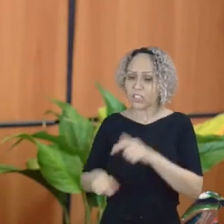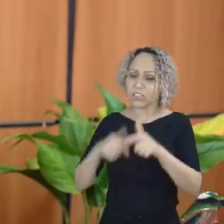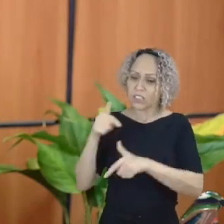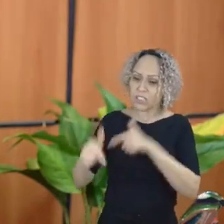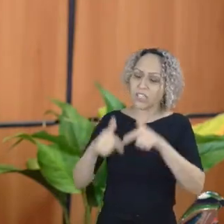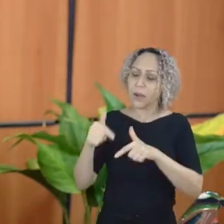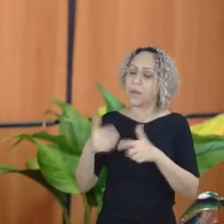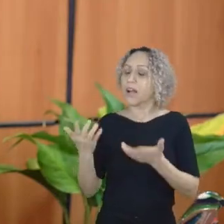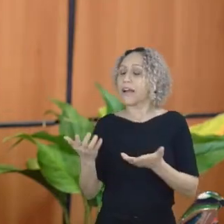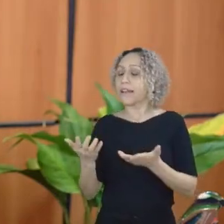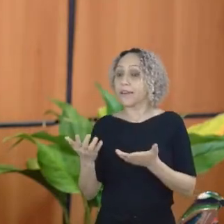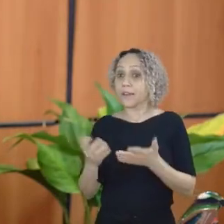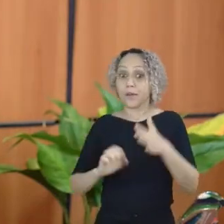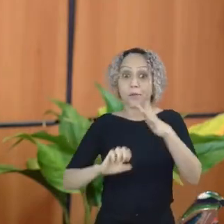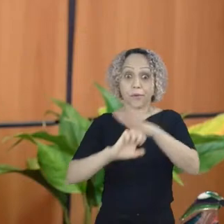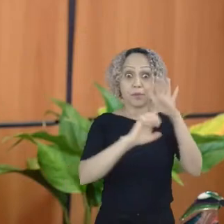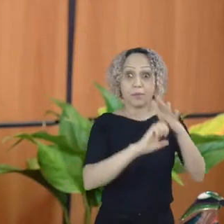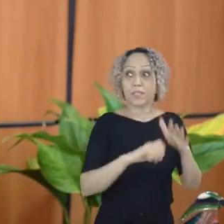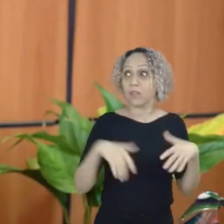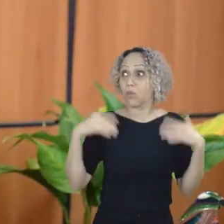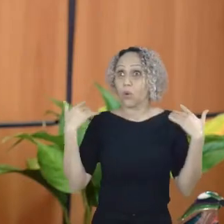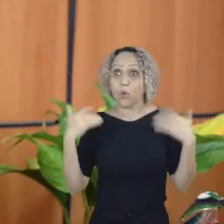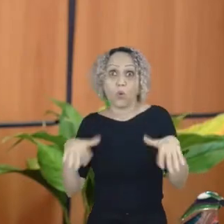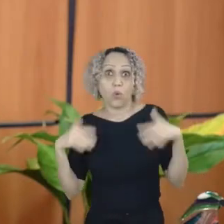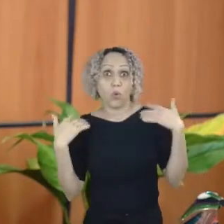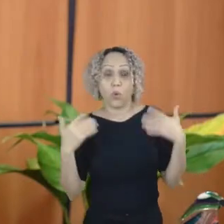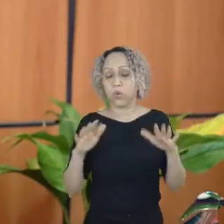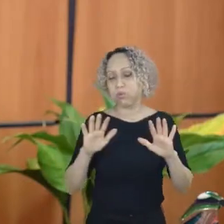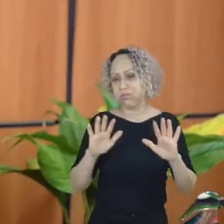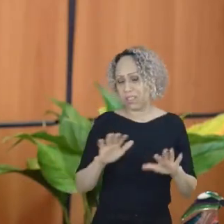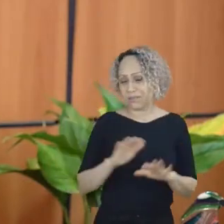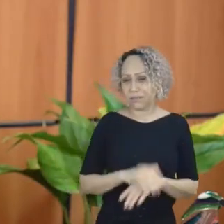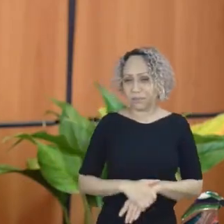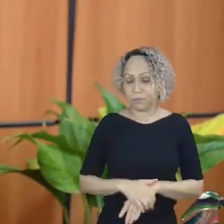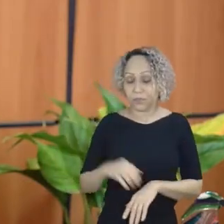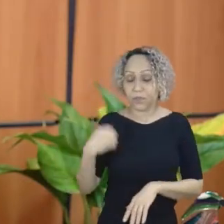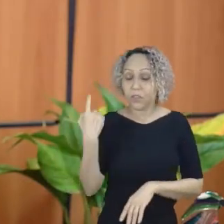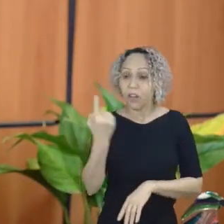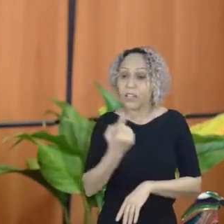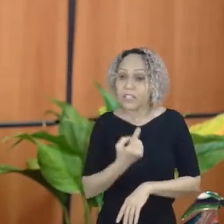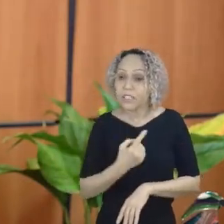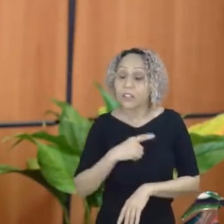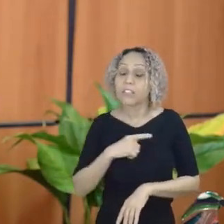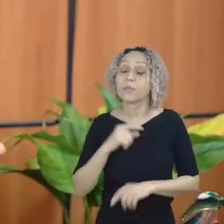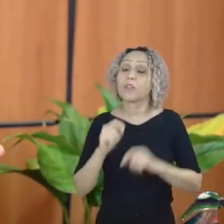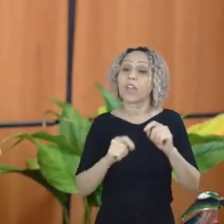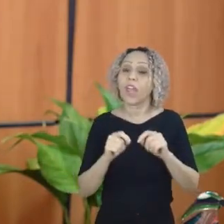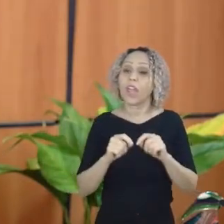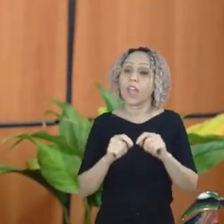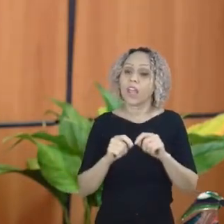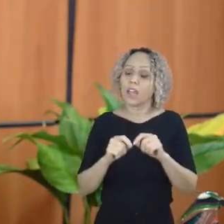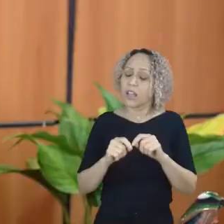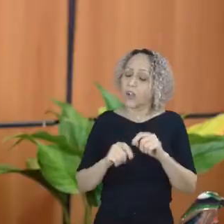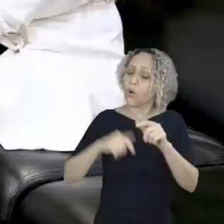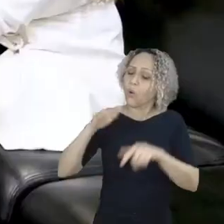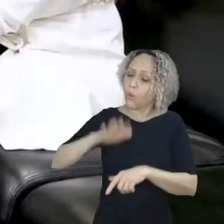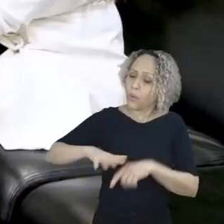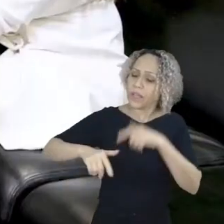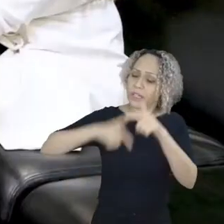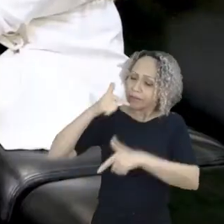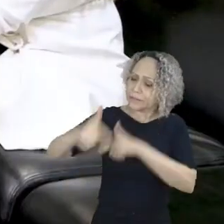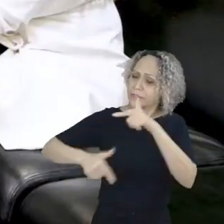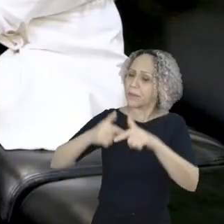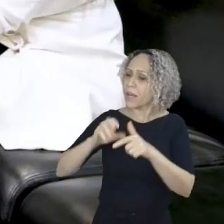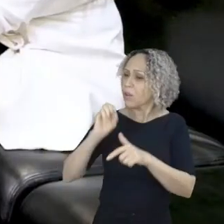que o negócio produza 7 dias por semana. Está tudo certo. Nós estamos falando da jornada das pessoas. Você tem a jornada